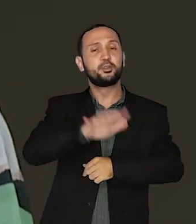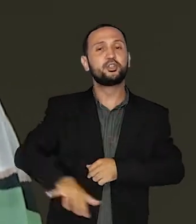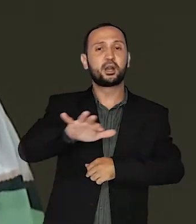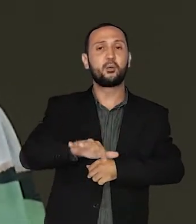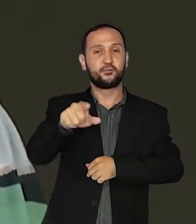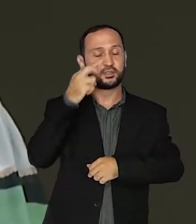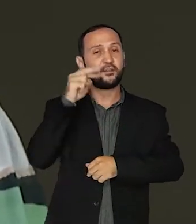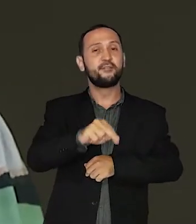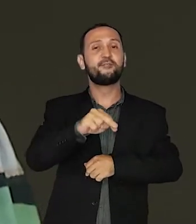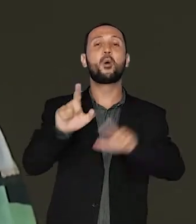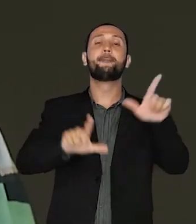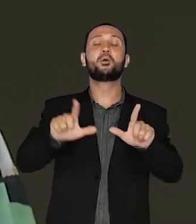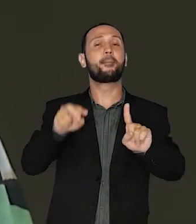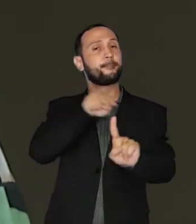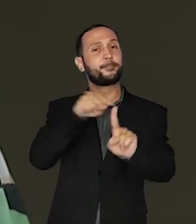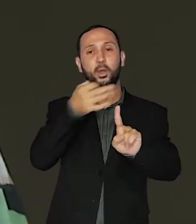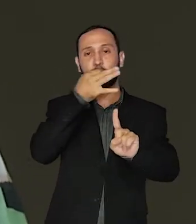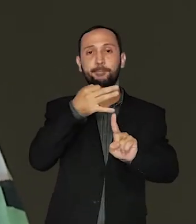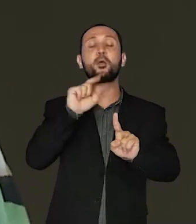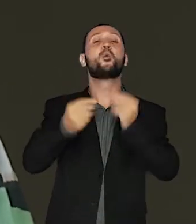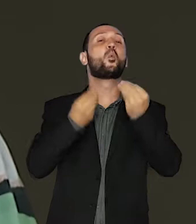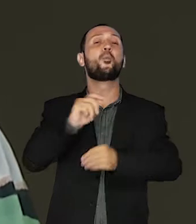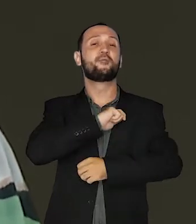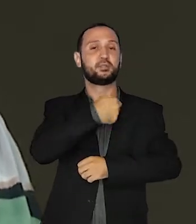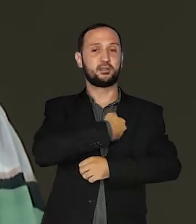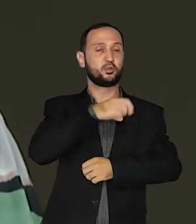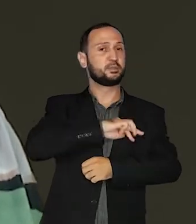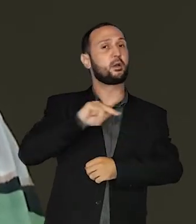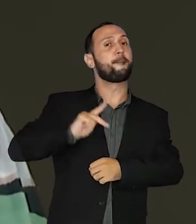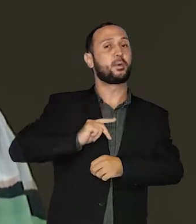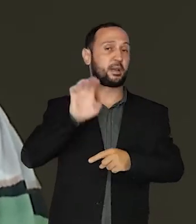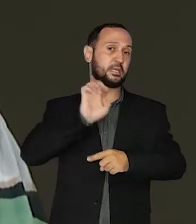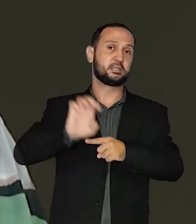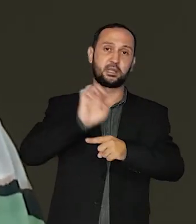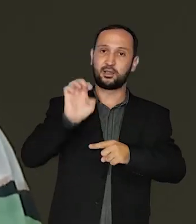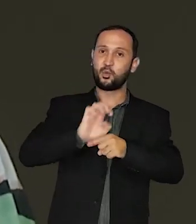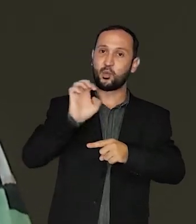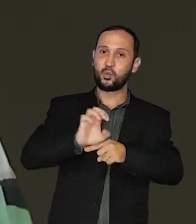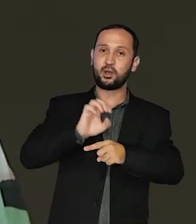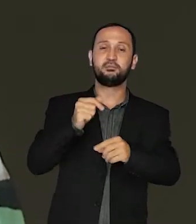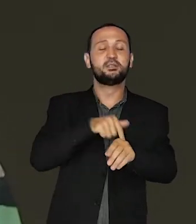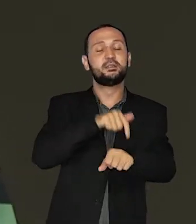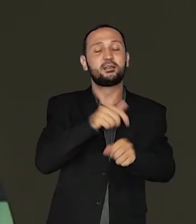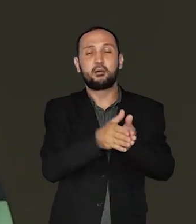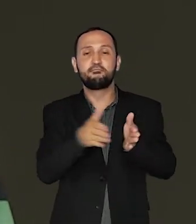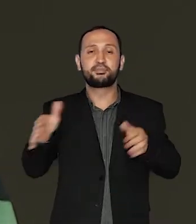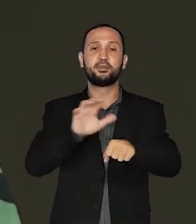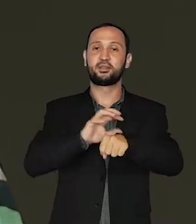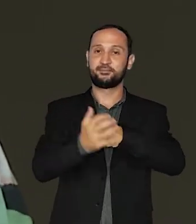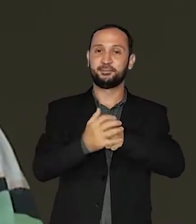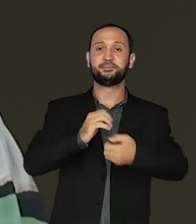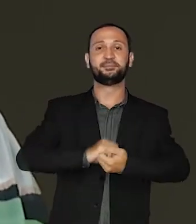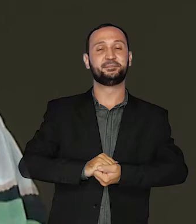Grosso do Sul, assista o ponto de vista que preparamos sobre a fiscalização do Ministério Público Estadual durante esse regime